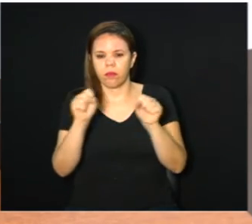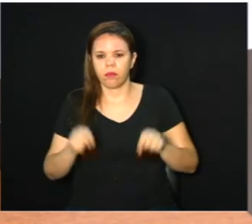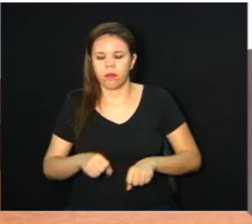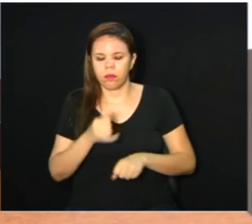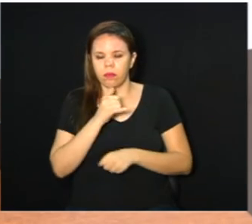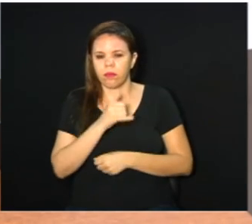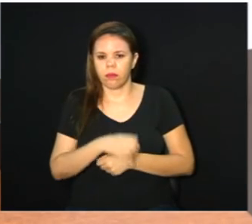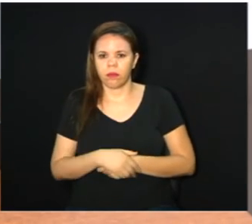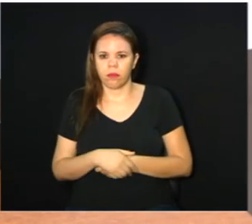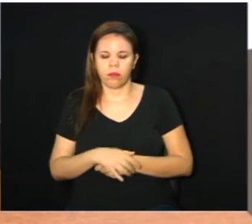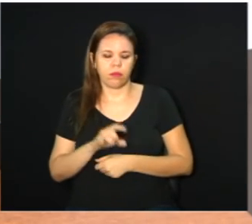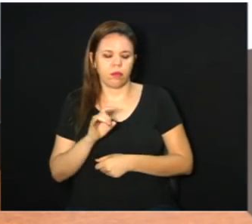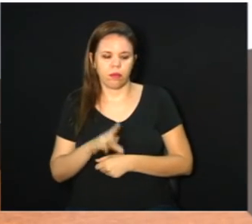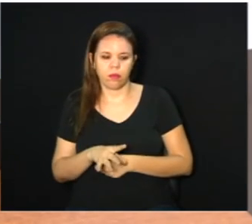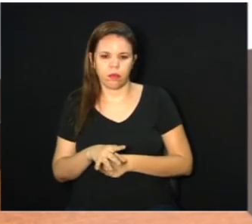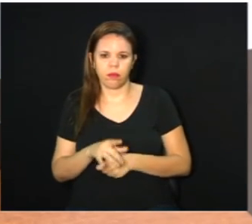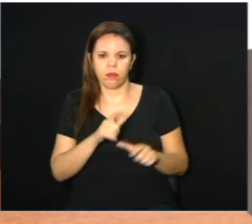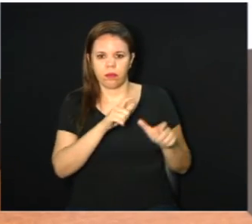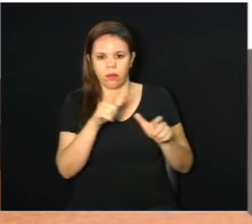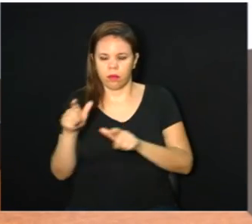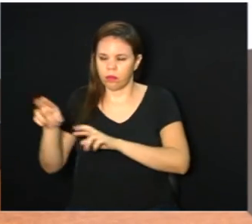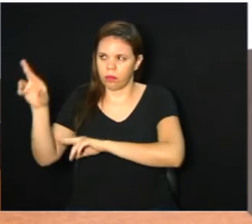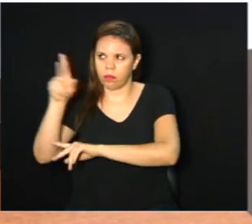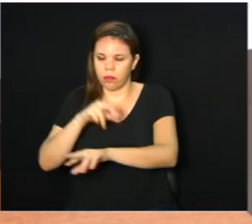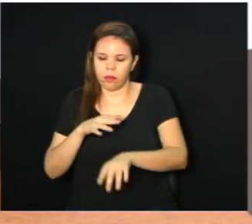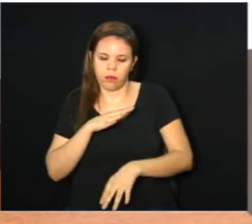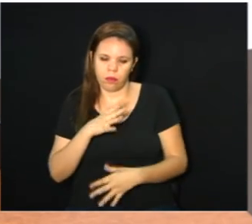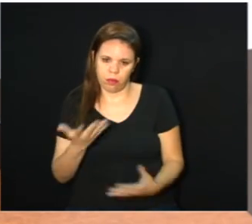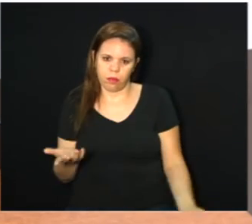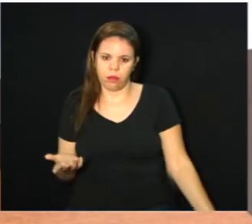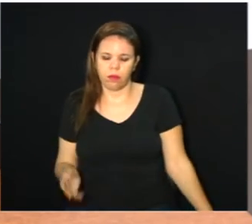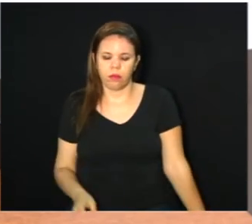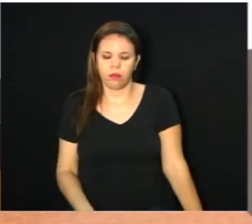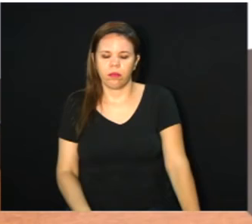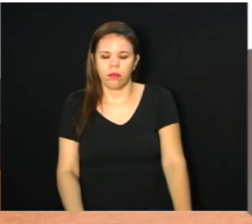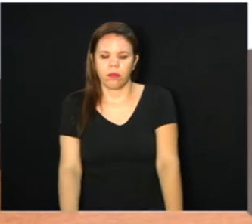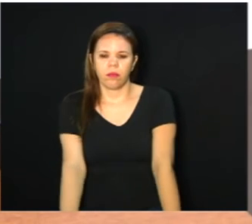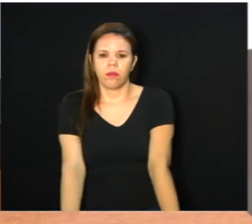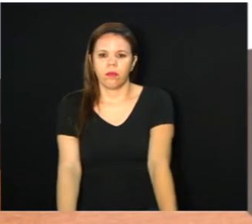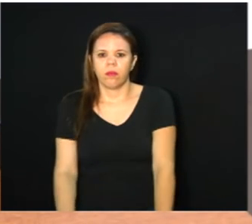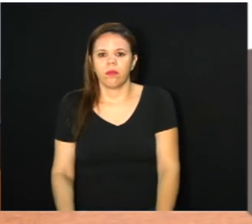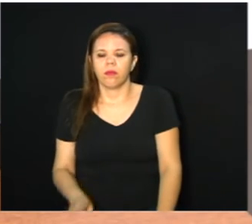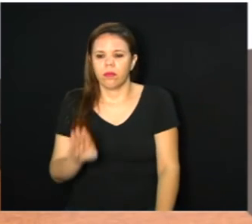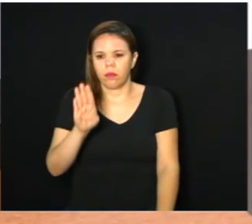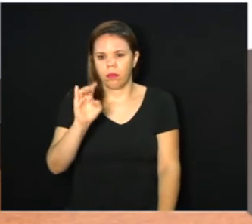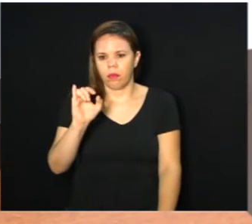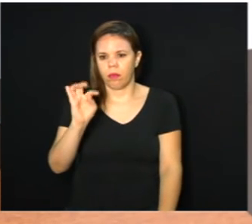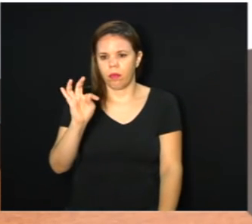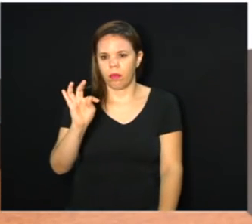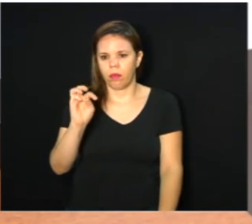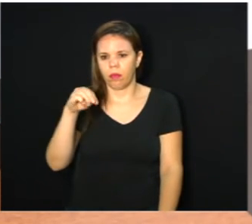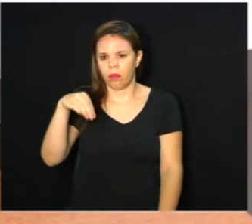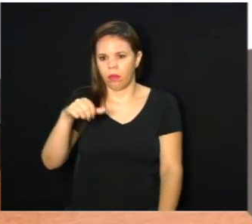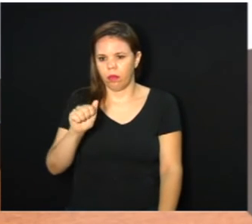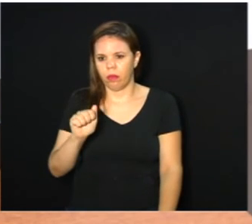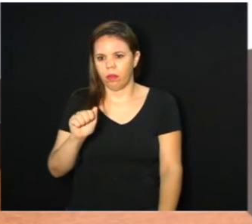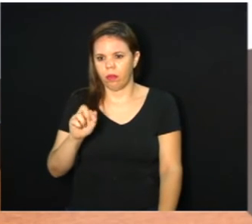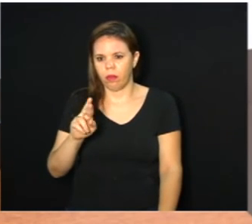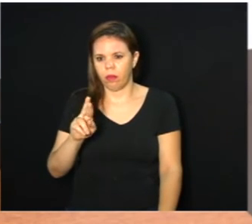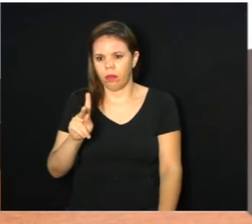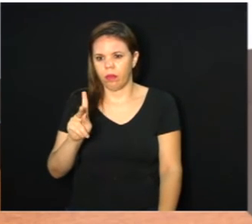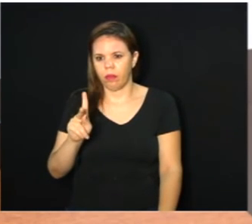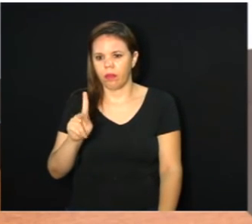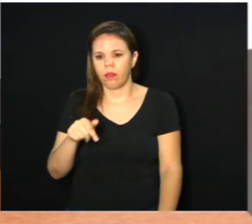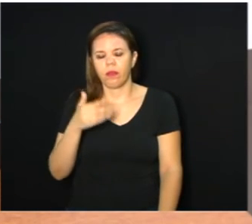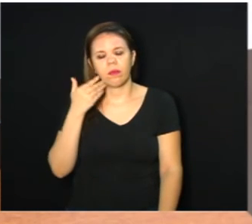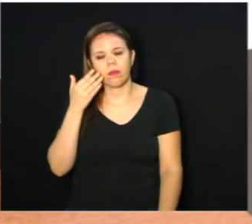né? Não só a atmosfera de cidades, enfim. O benchmark, assim, ele é muito proveitoso